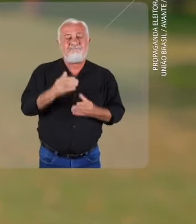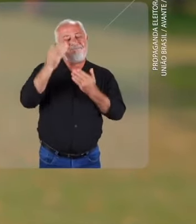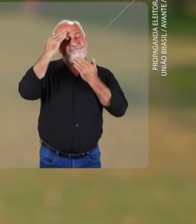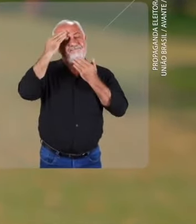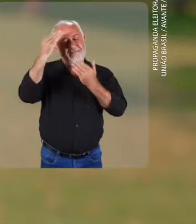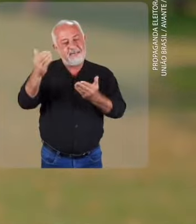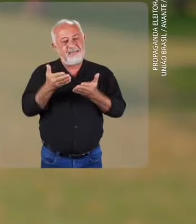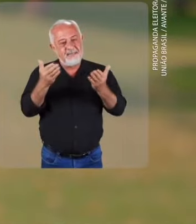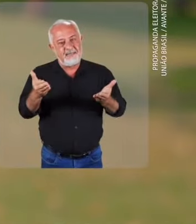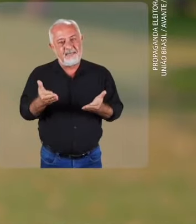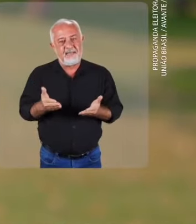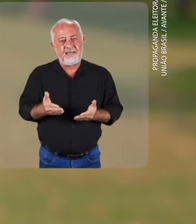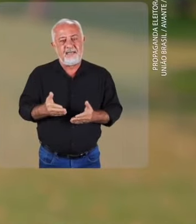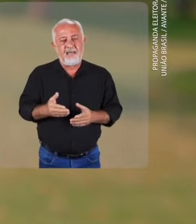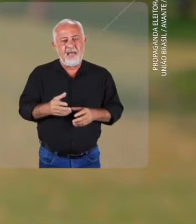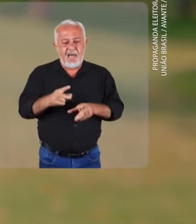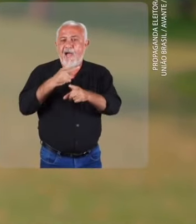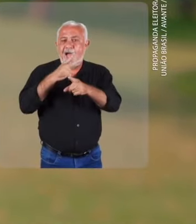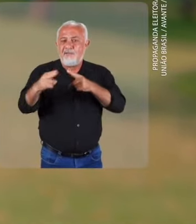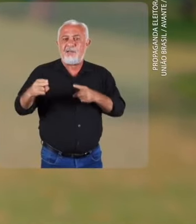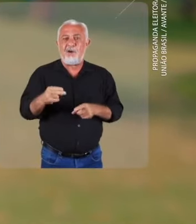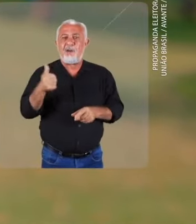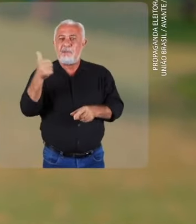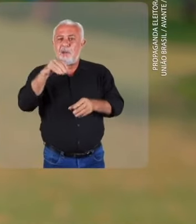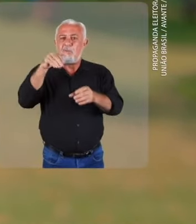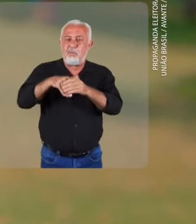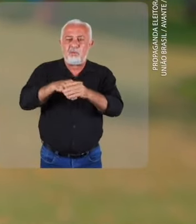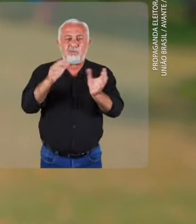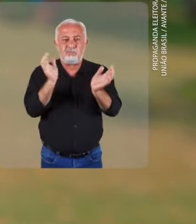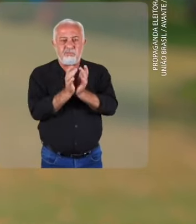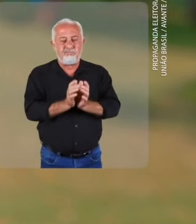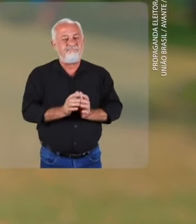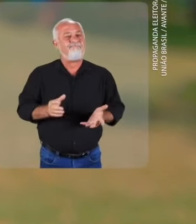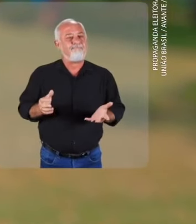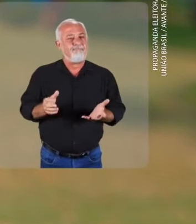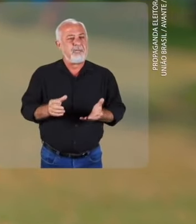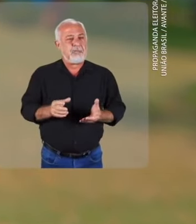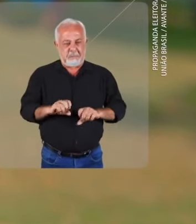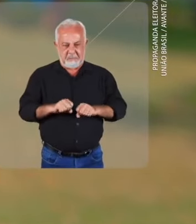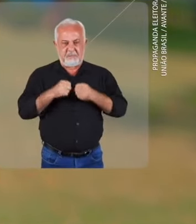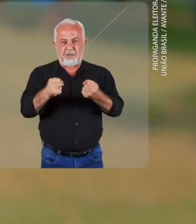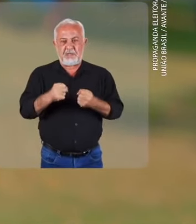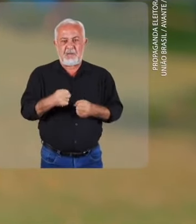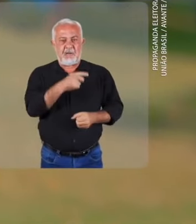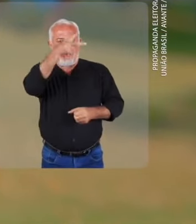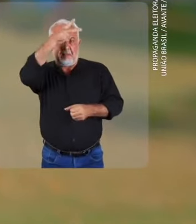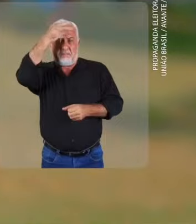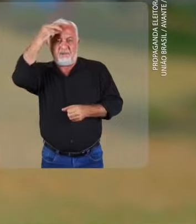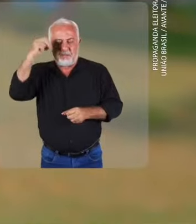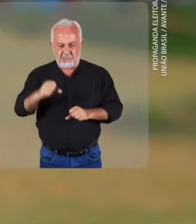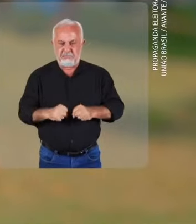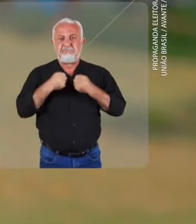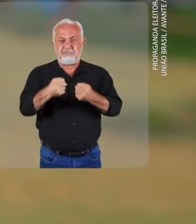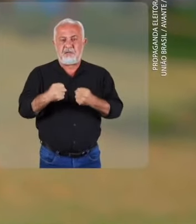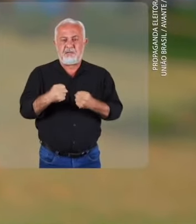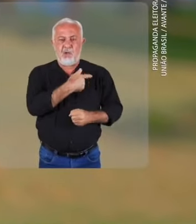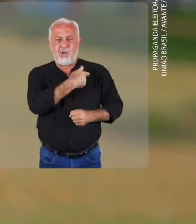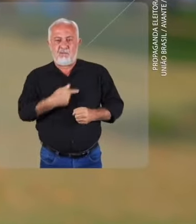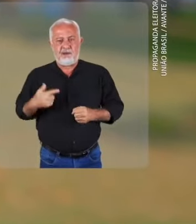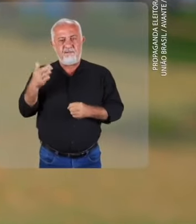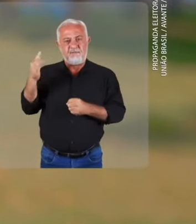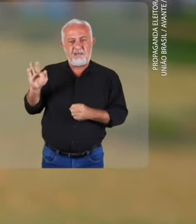Vim agradecer por ter sido a grande vitoriosa do primeiro turno. E olha que eu enfrentei a máquina da prefeitura, a